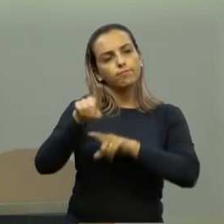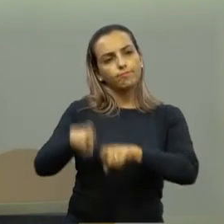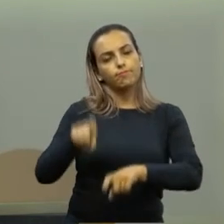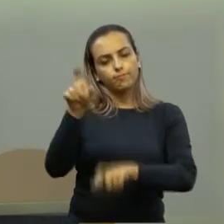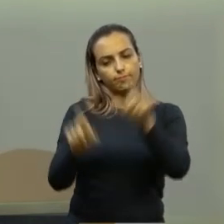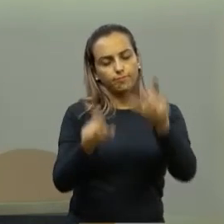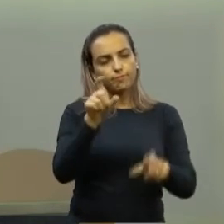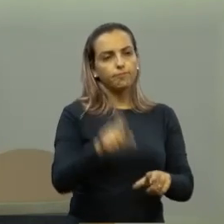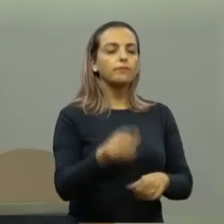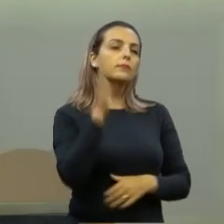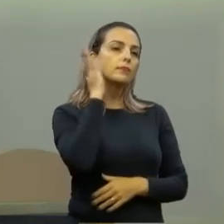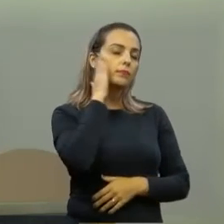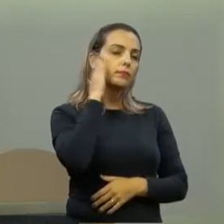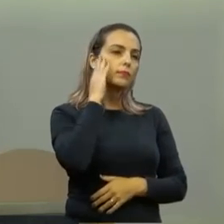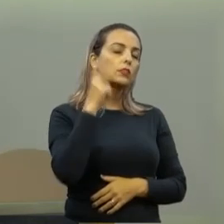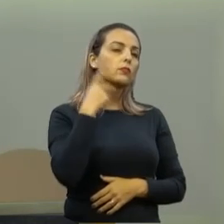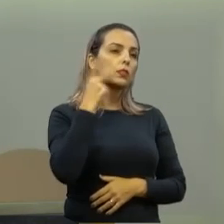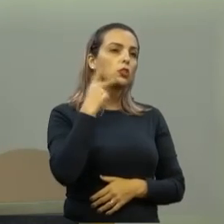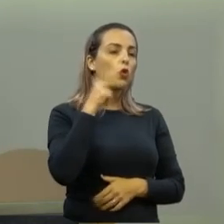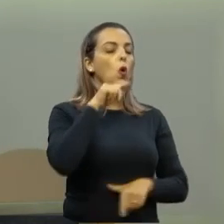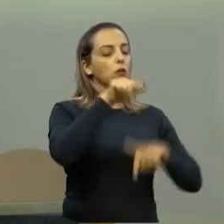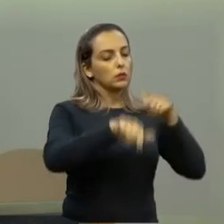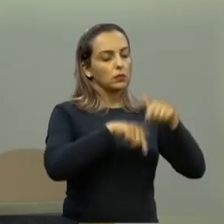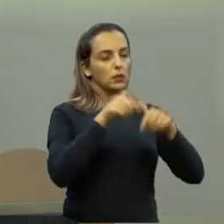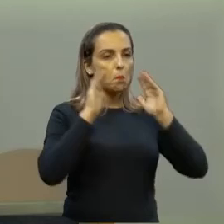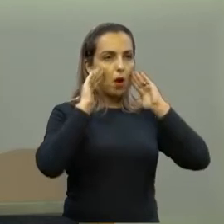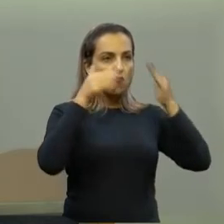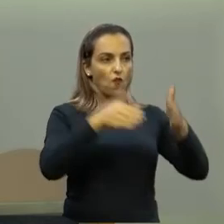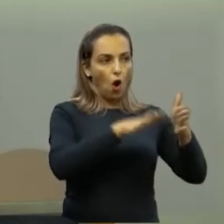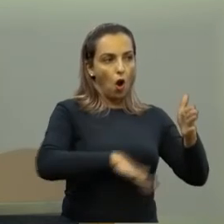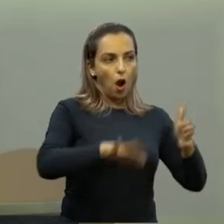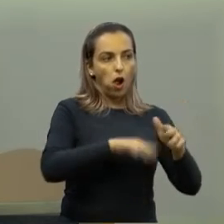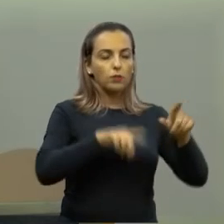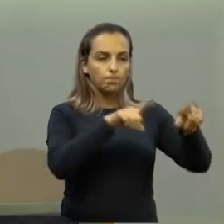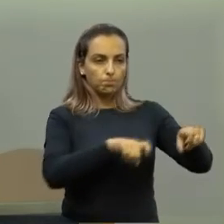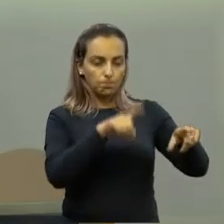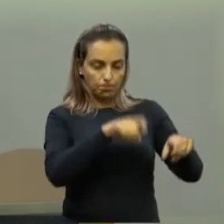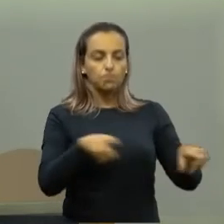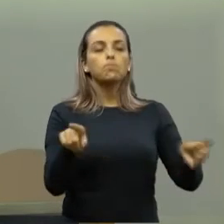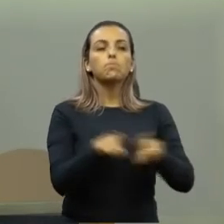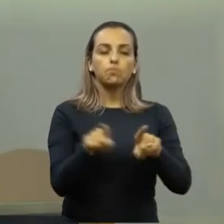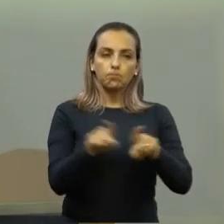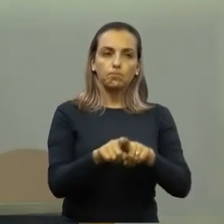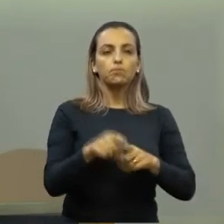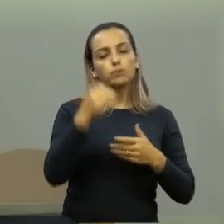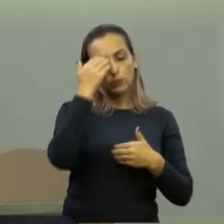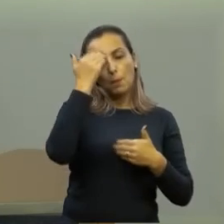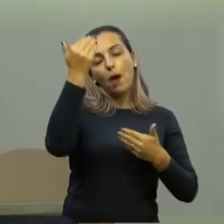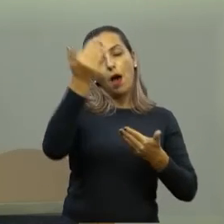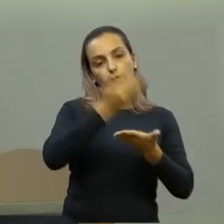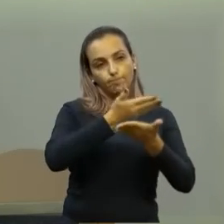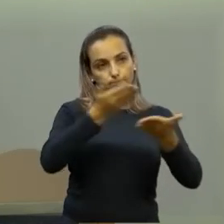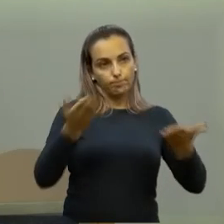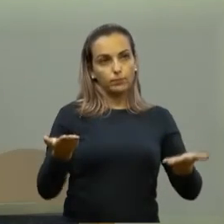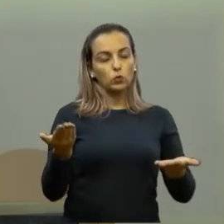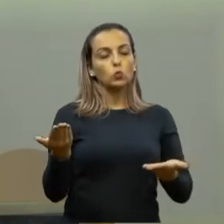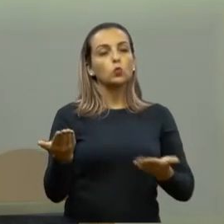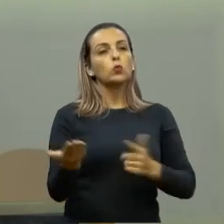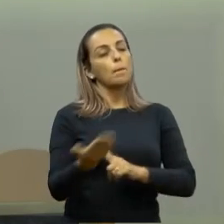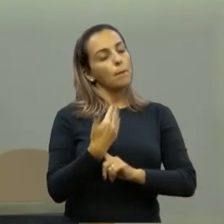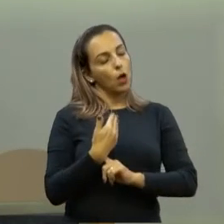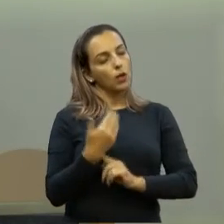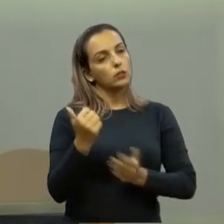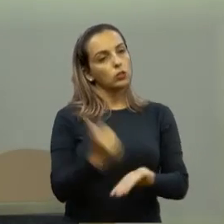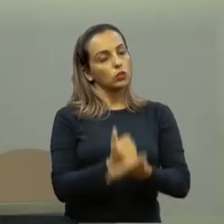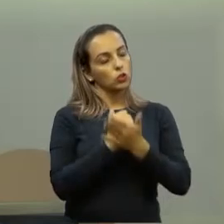Araraquara eu sei também que tem outros vereadores que trabalham para os assentar os assentados também tá bom a gente agradece toda a colaboração de